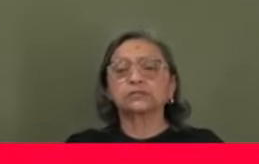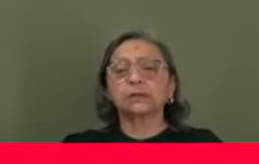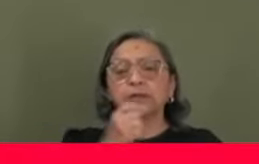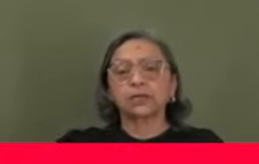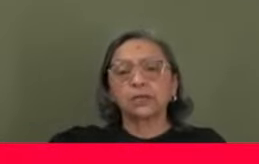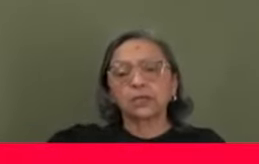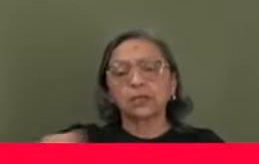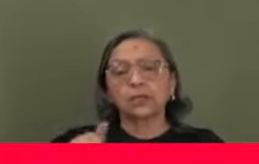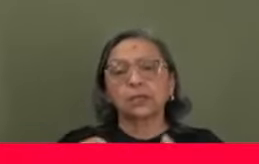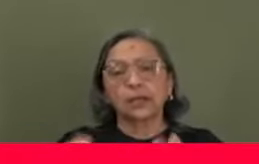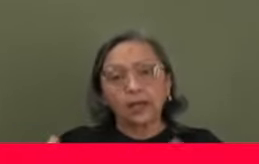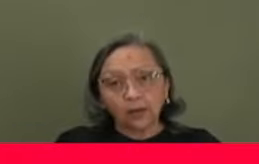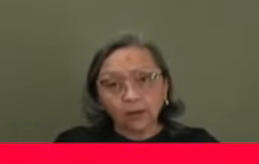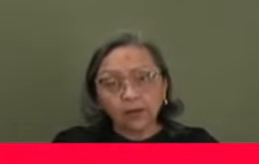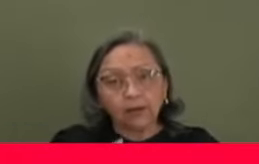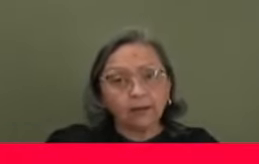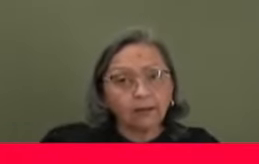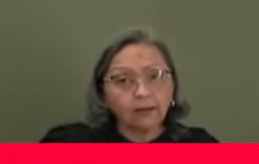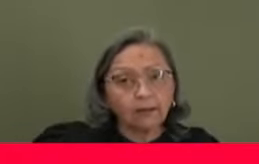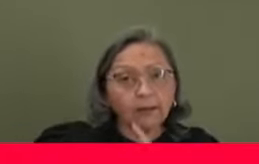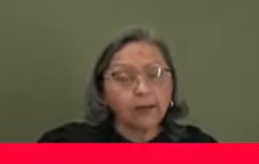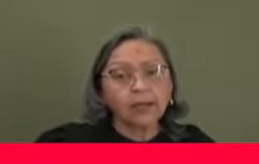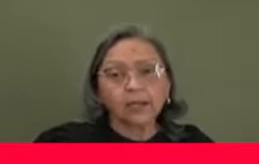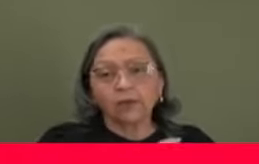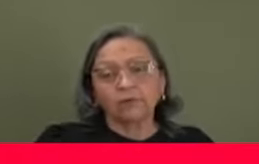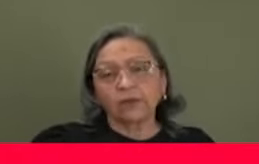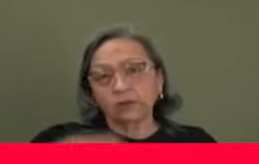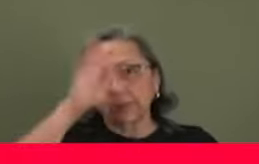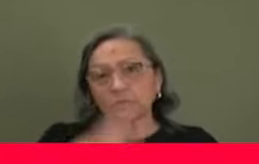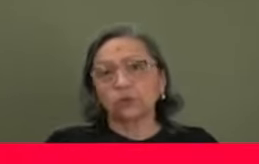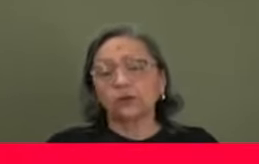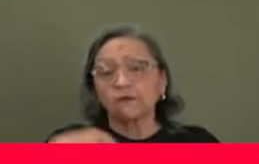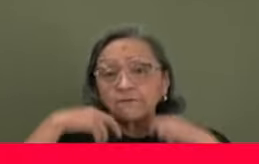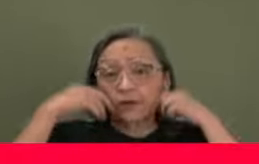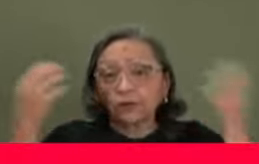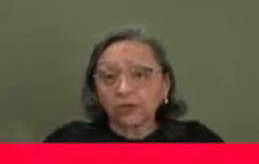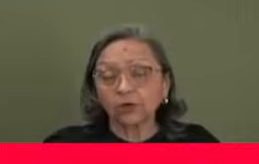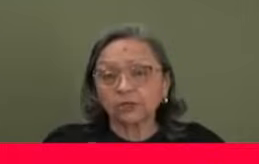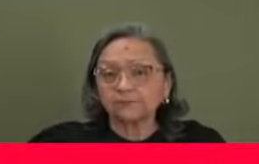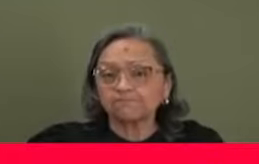governa o país vergonha e aqui a nossa solidariedade a família dele e que Deus o guarde